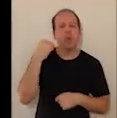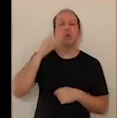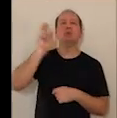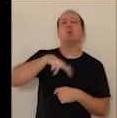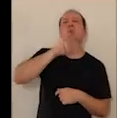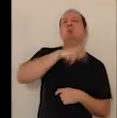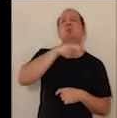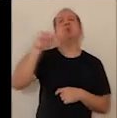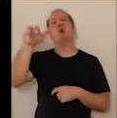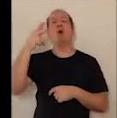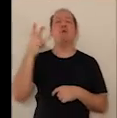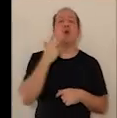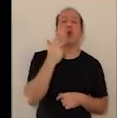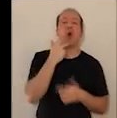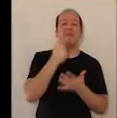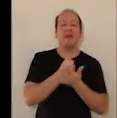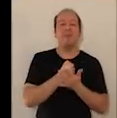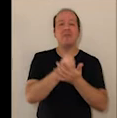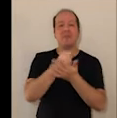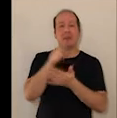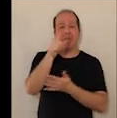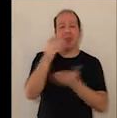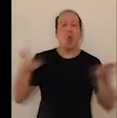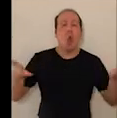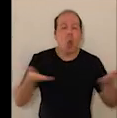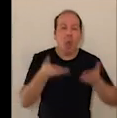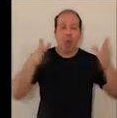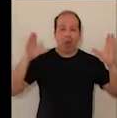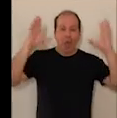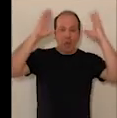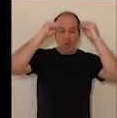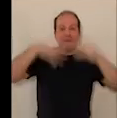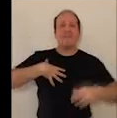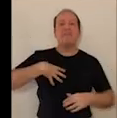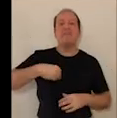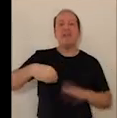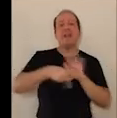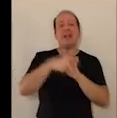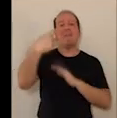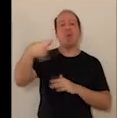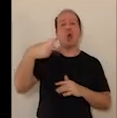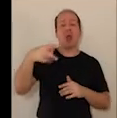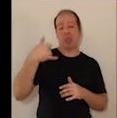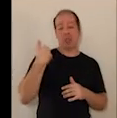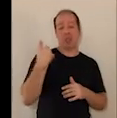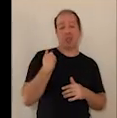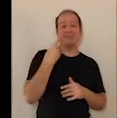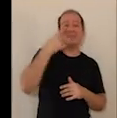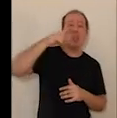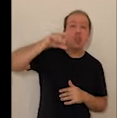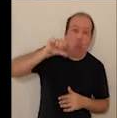imediatamente para dizer que vai levar para ele hoje à noite a sua própria filha de 19